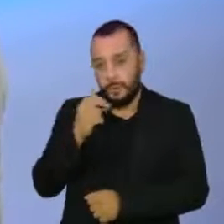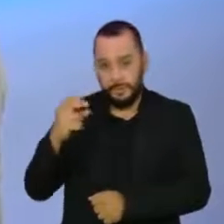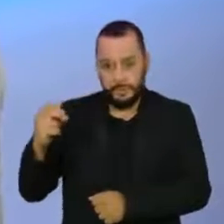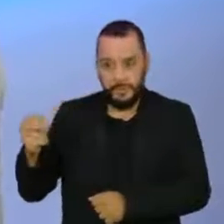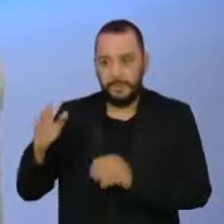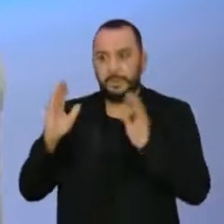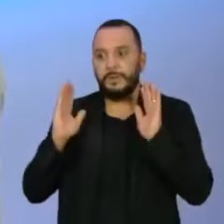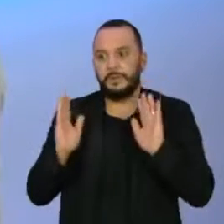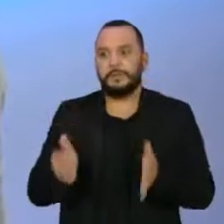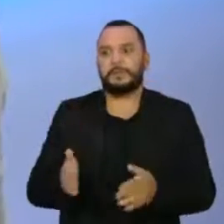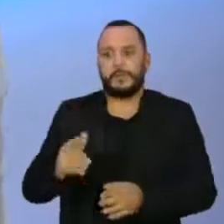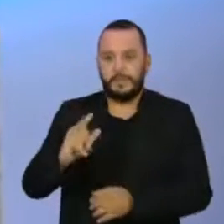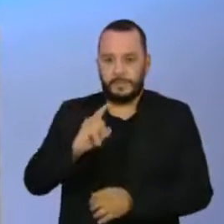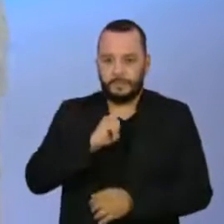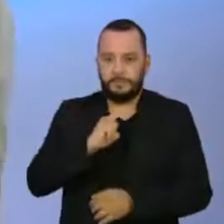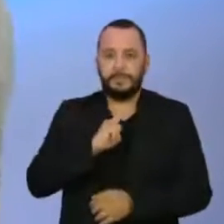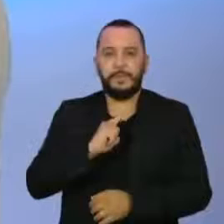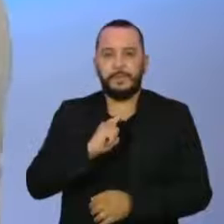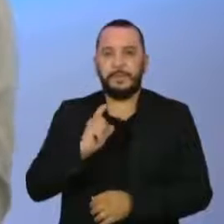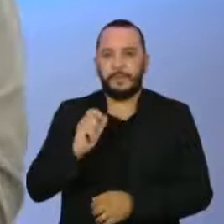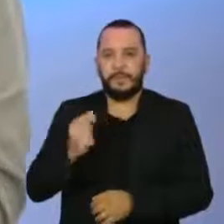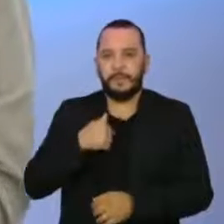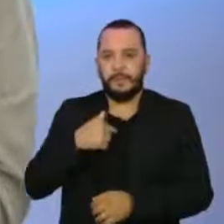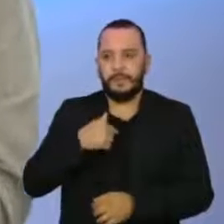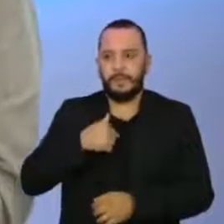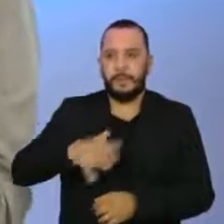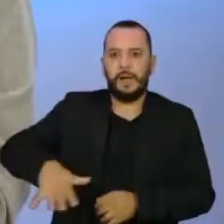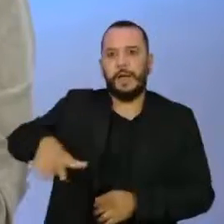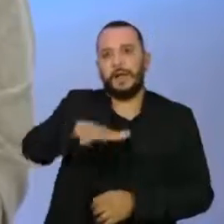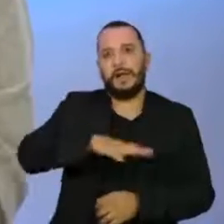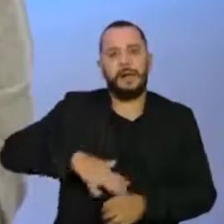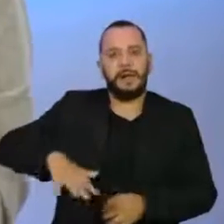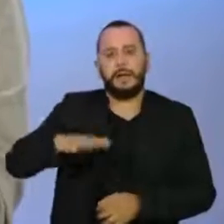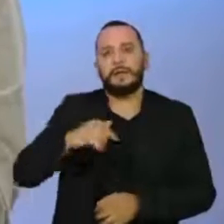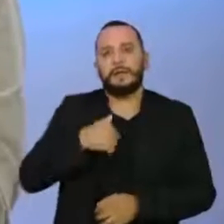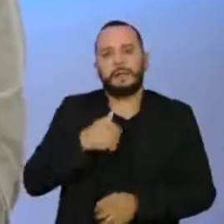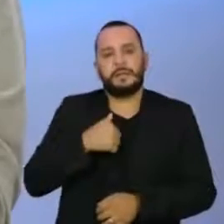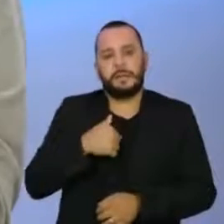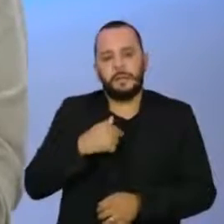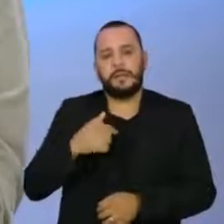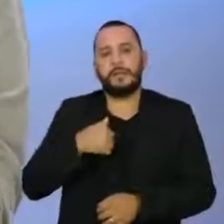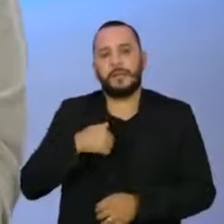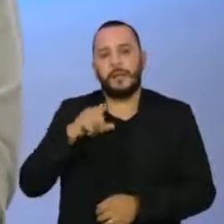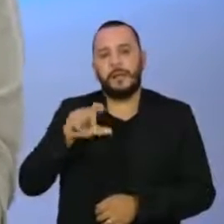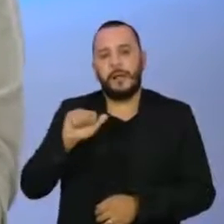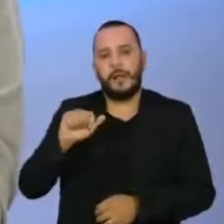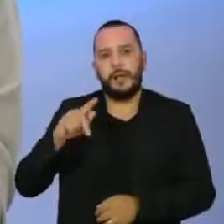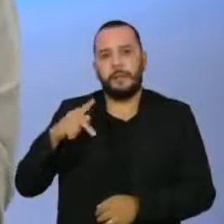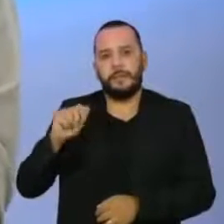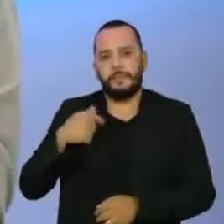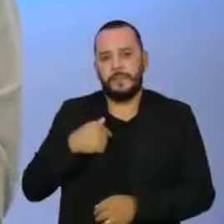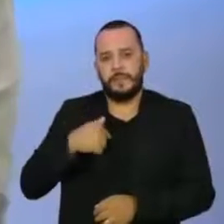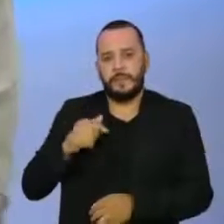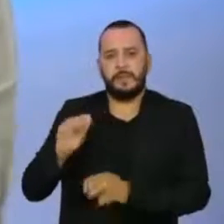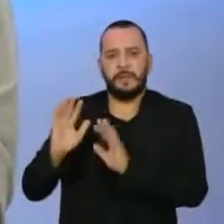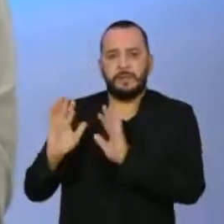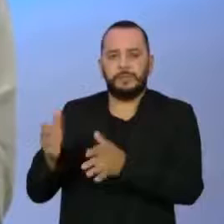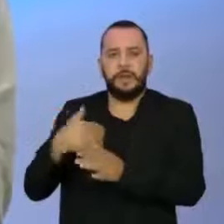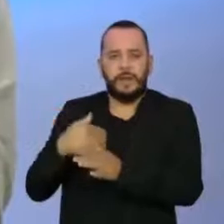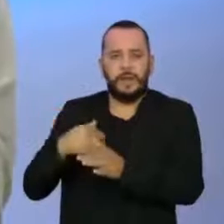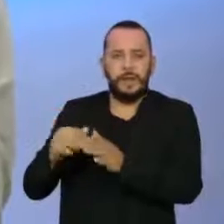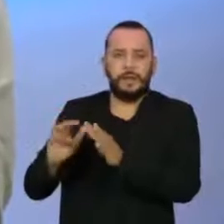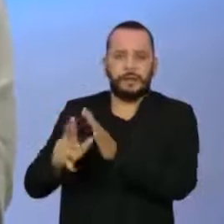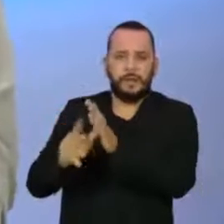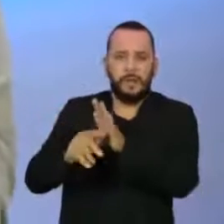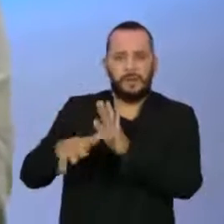Miranda, Sururu na Roda, que tomaram a Lapa de assalto ali e traduziram a linguagem do samba para uma geração mais nova. Hoje você tem